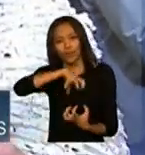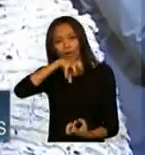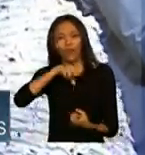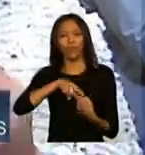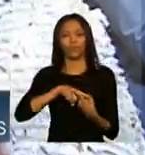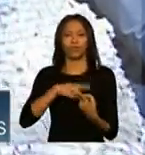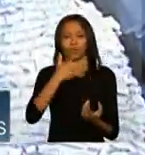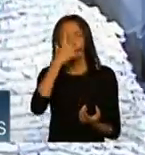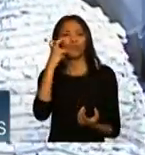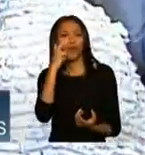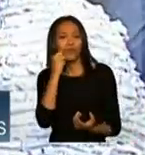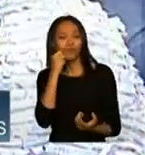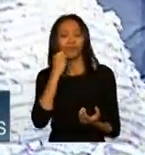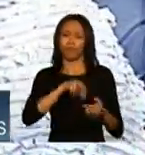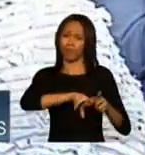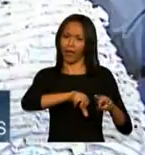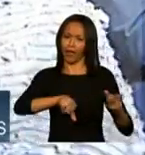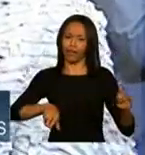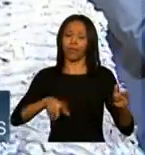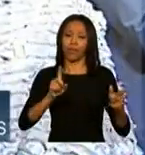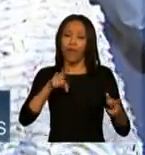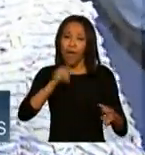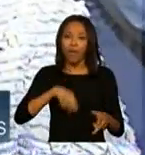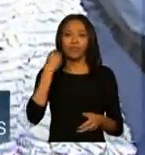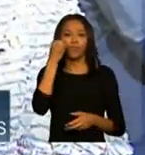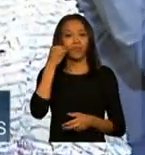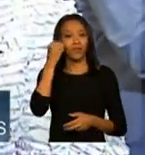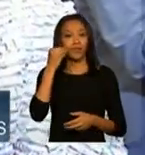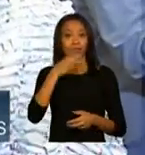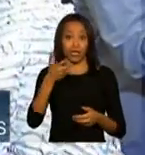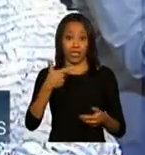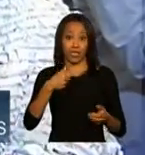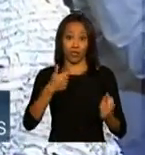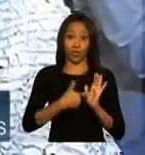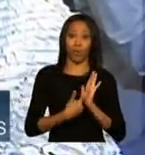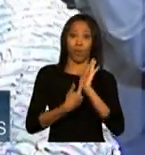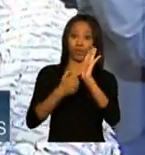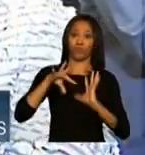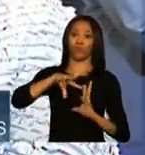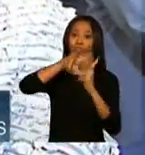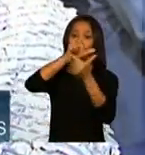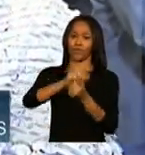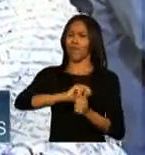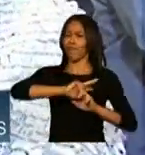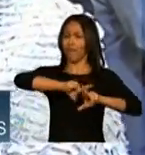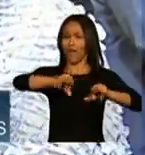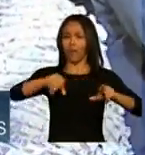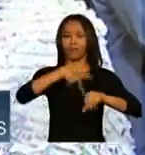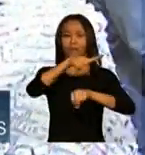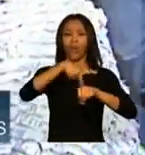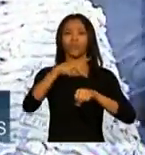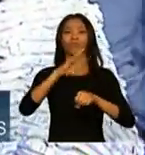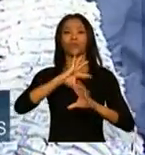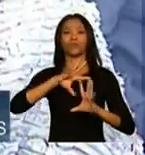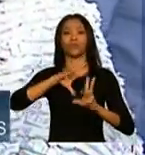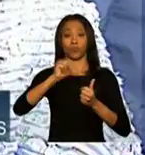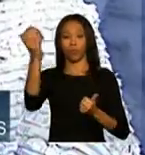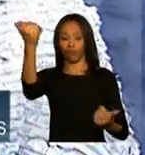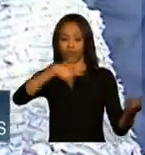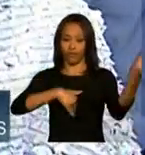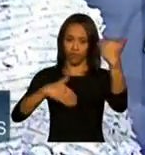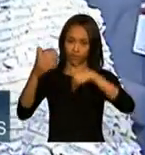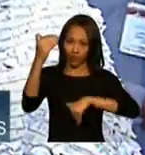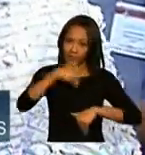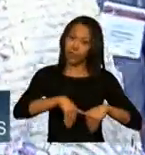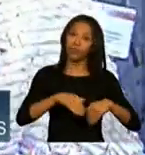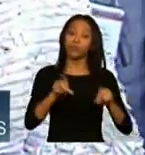duas pontas. E é essa experiência que a gente tem exportado. Hoje nós estamos recebendo vários países aqui, a própria FAO e as